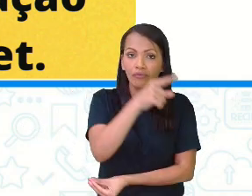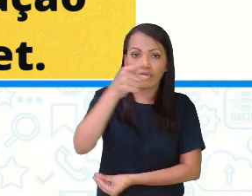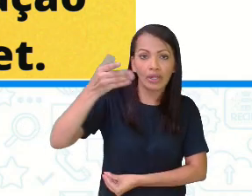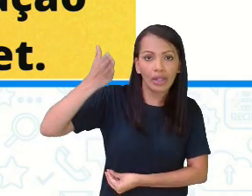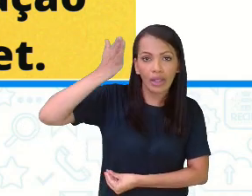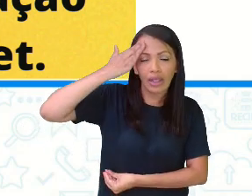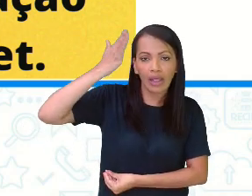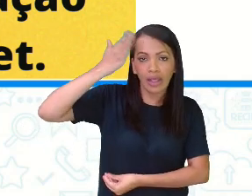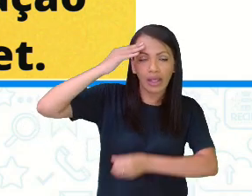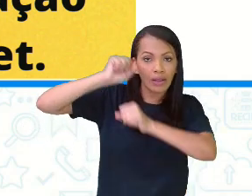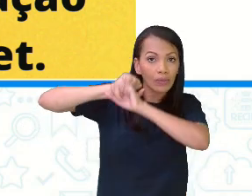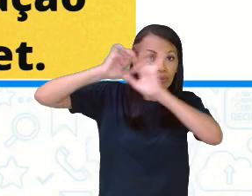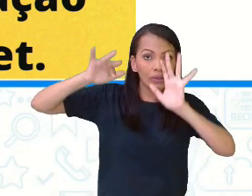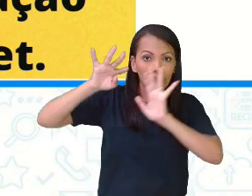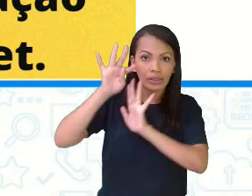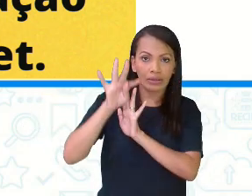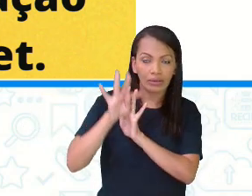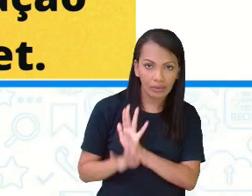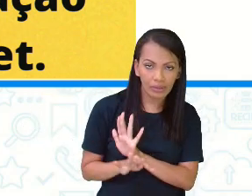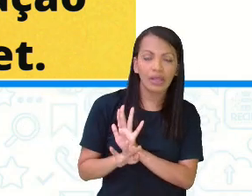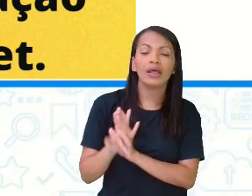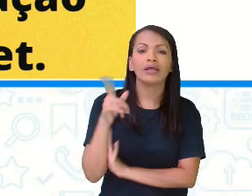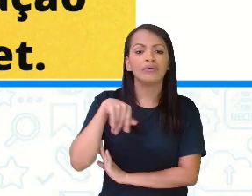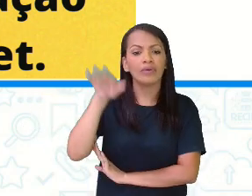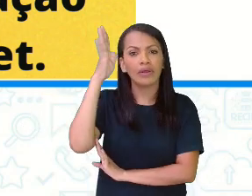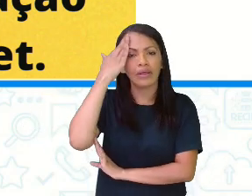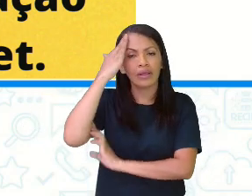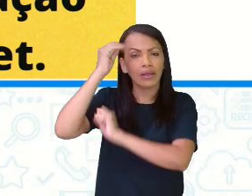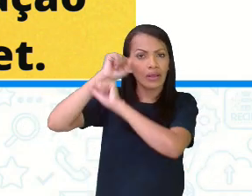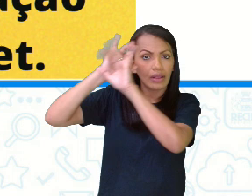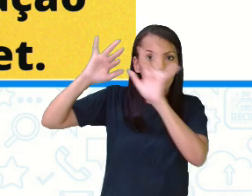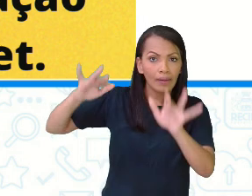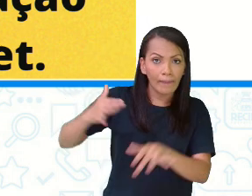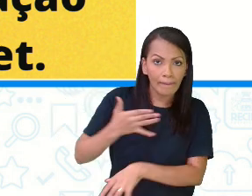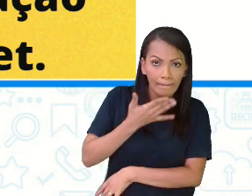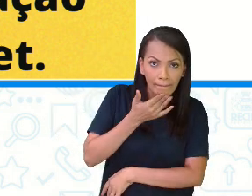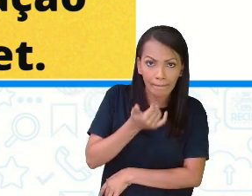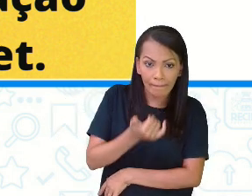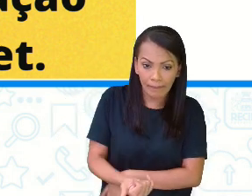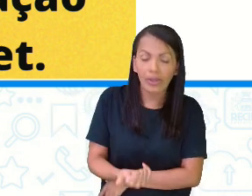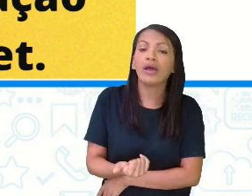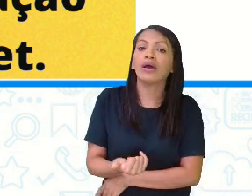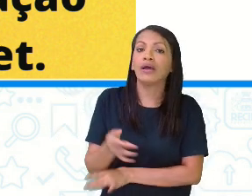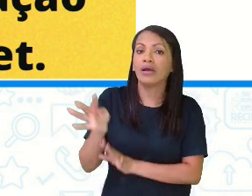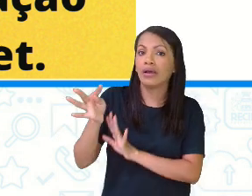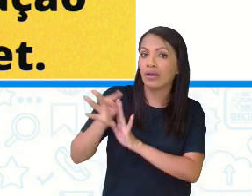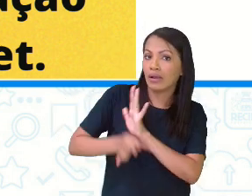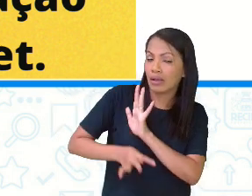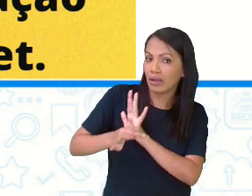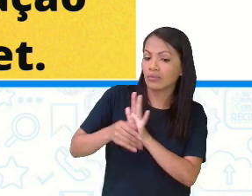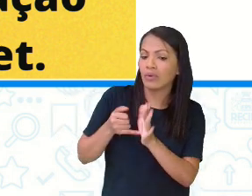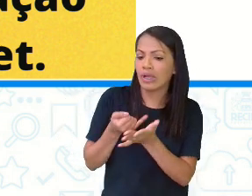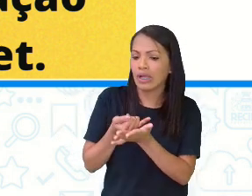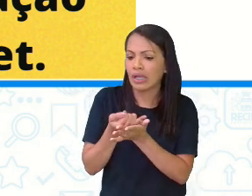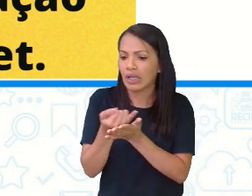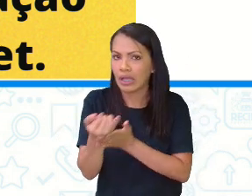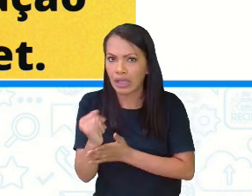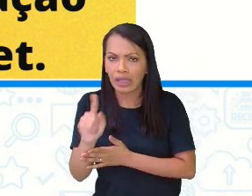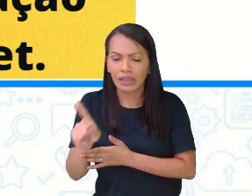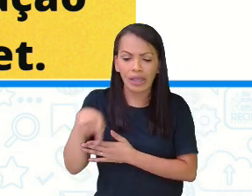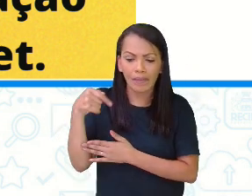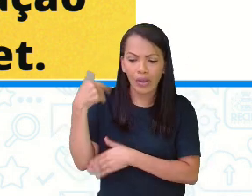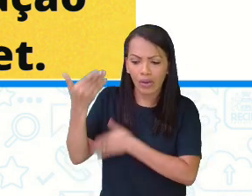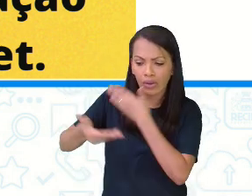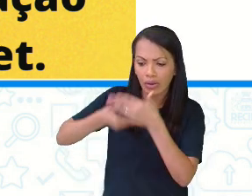compreender esse texto, para que você possa entender melhor, para que esse texto ele seja iniciado, depois desenvolve